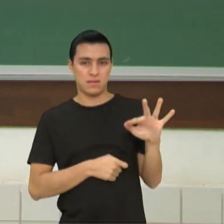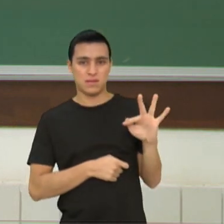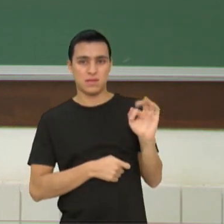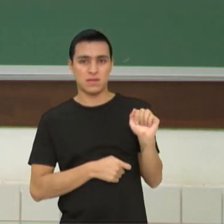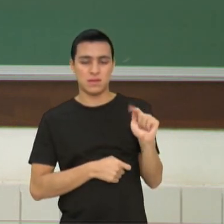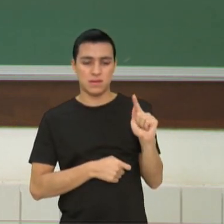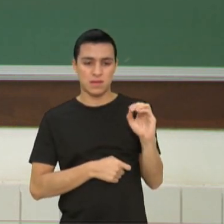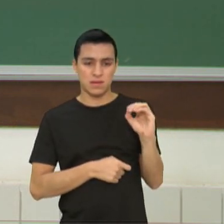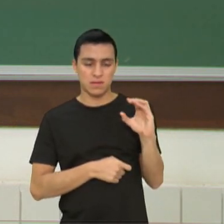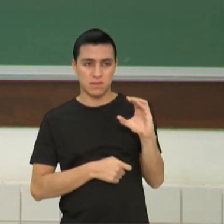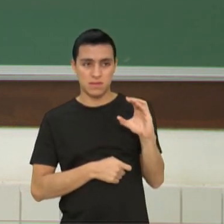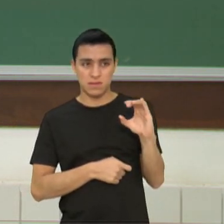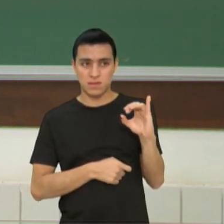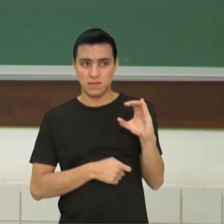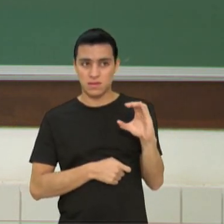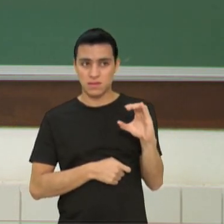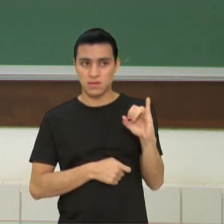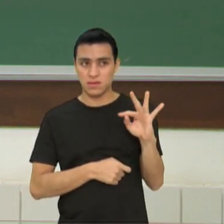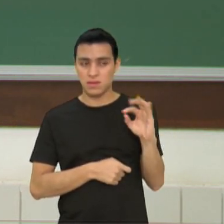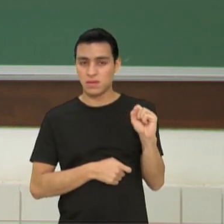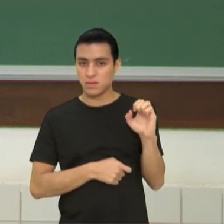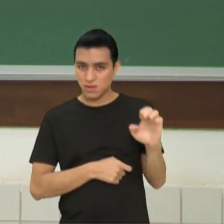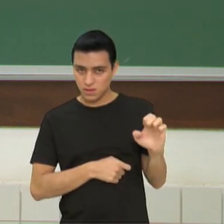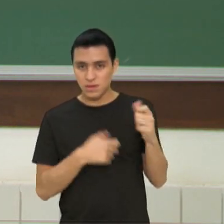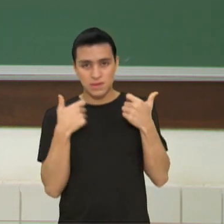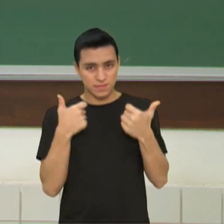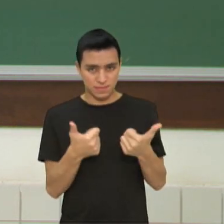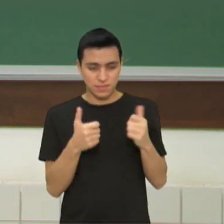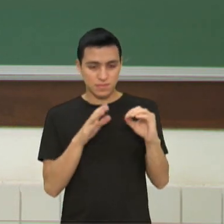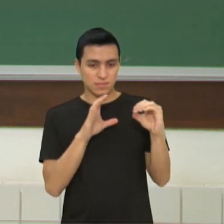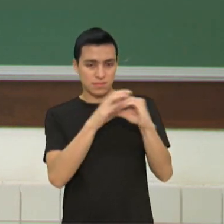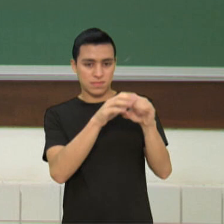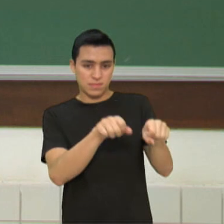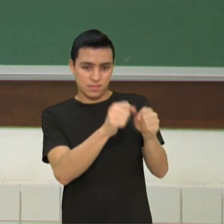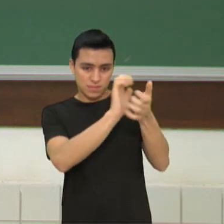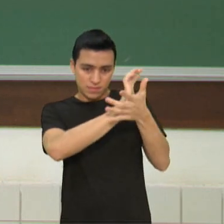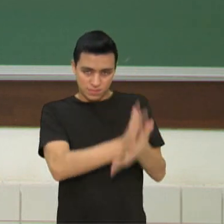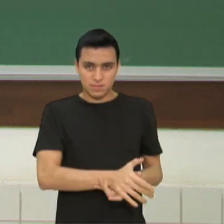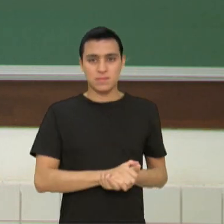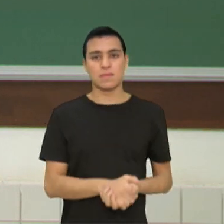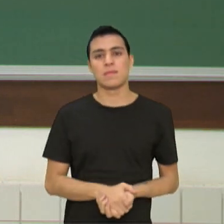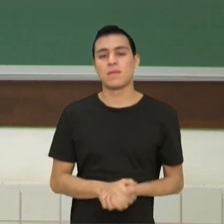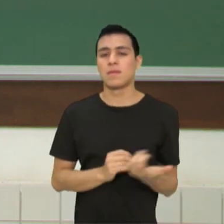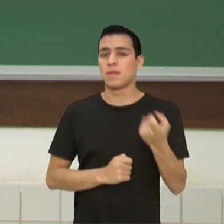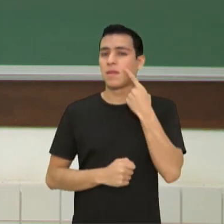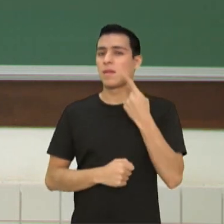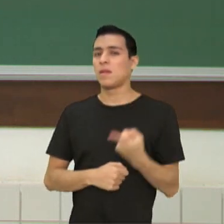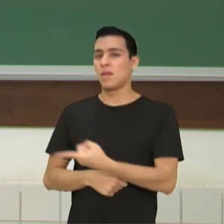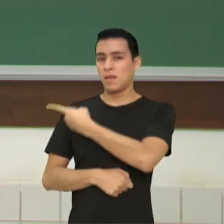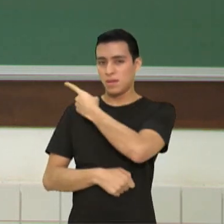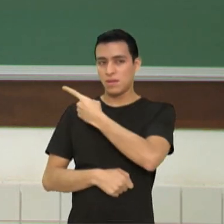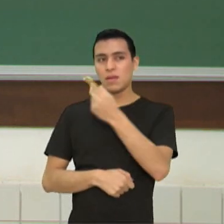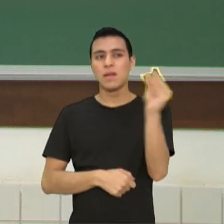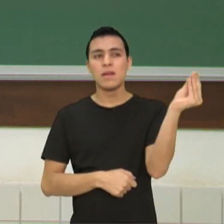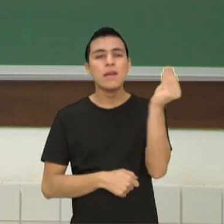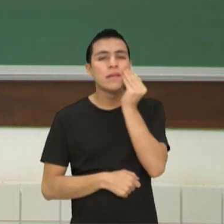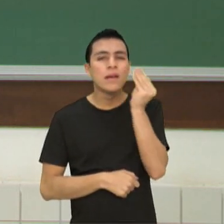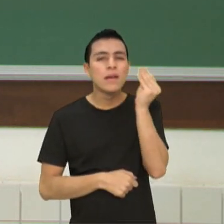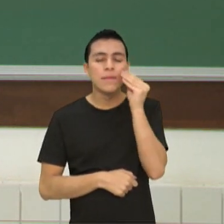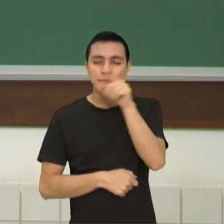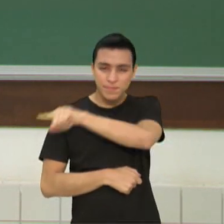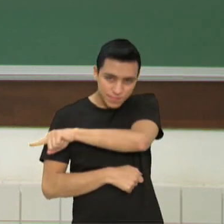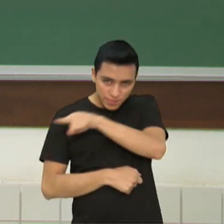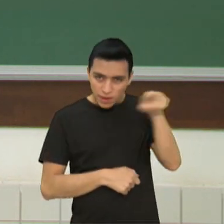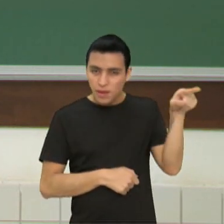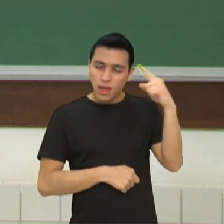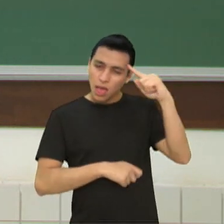fagocitose, englobar partículas sólidas e quebrar. Lembrou disso? Gente, olha lá, para testar